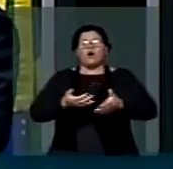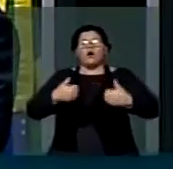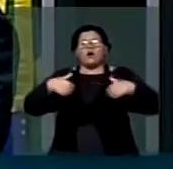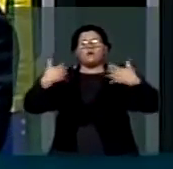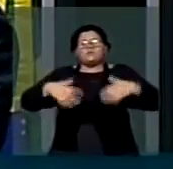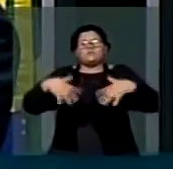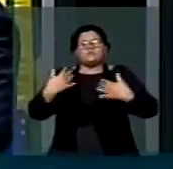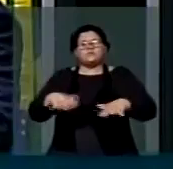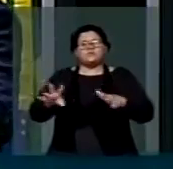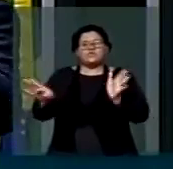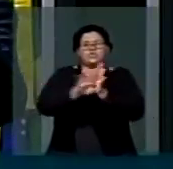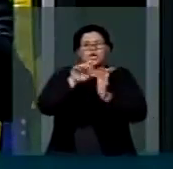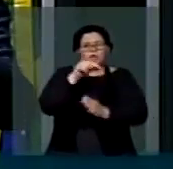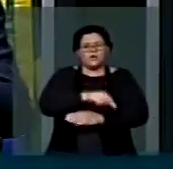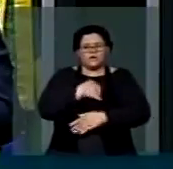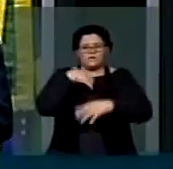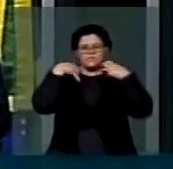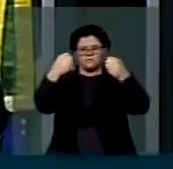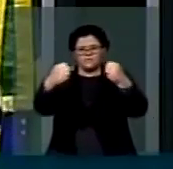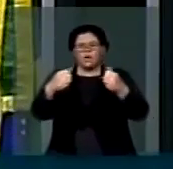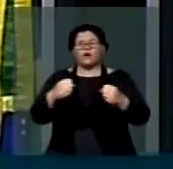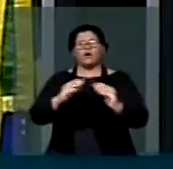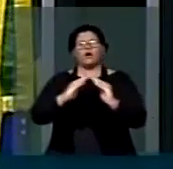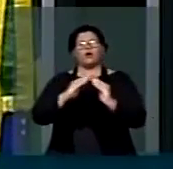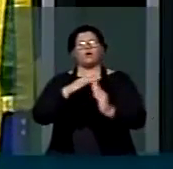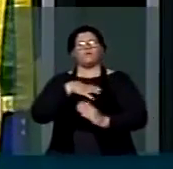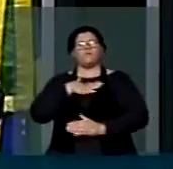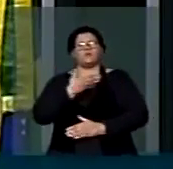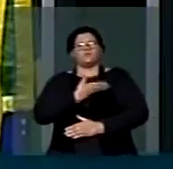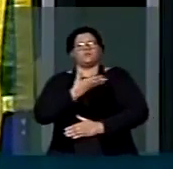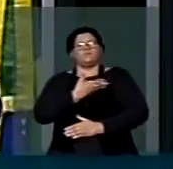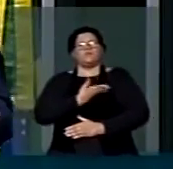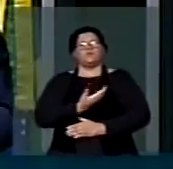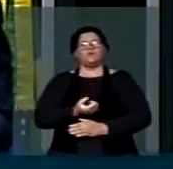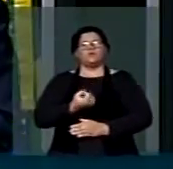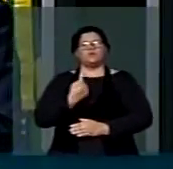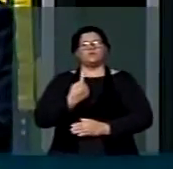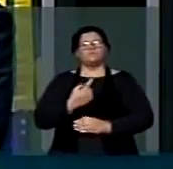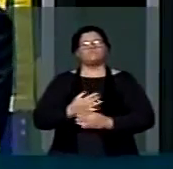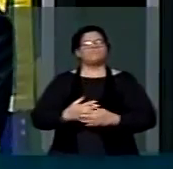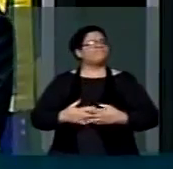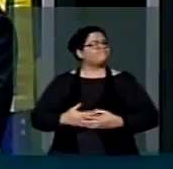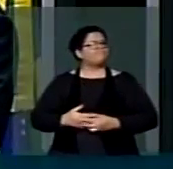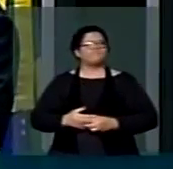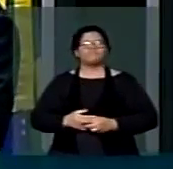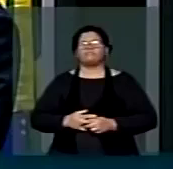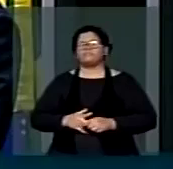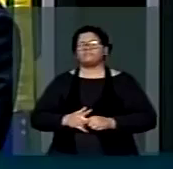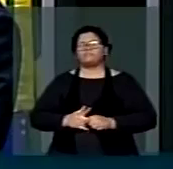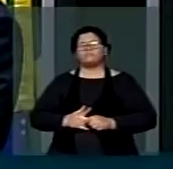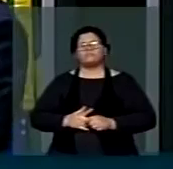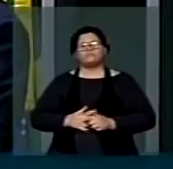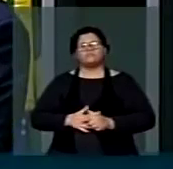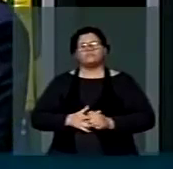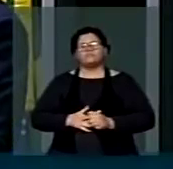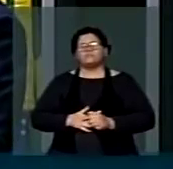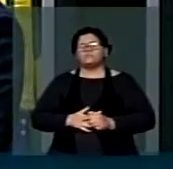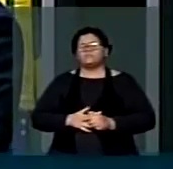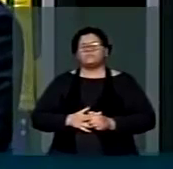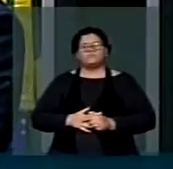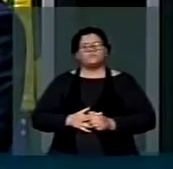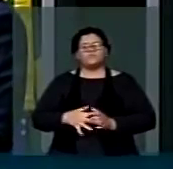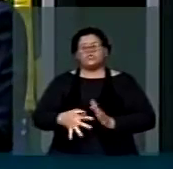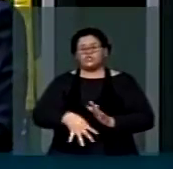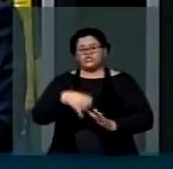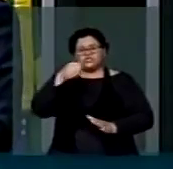Brasília irem à residência, exporem os amigos que a ajudavam,